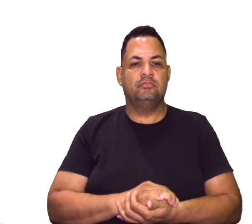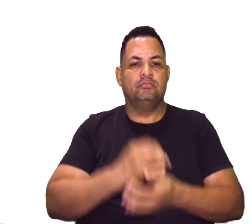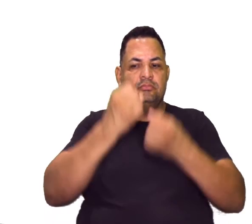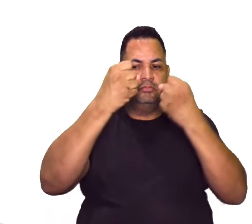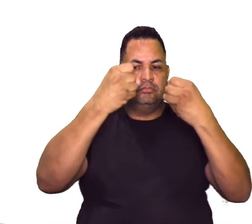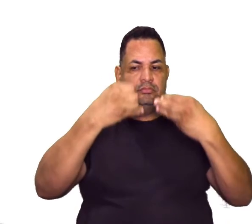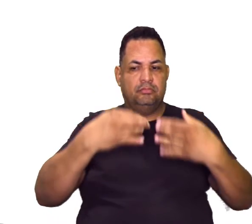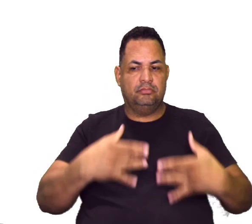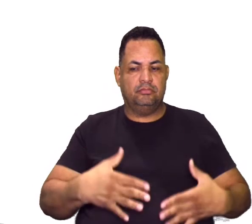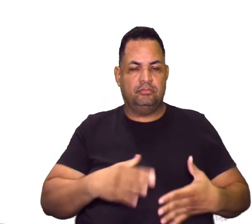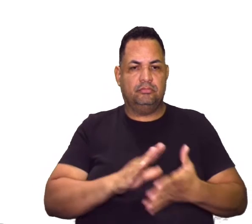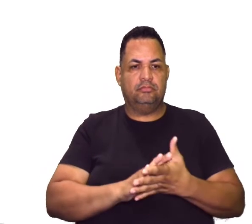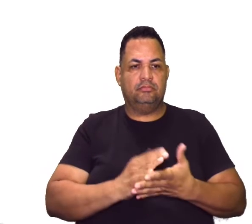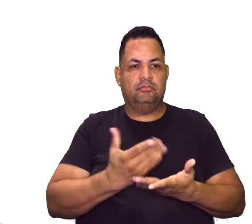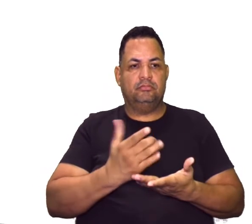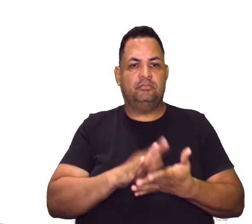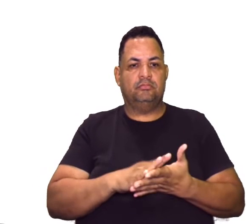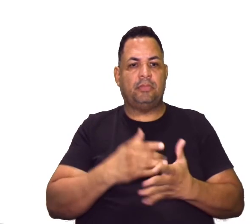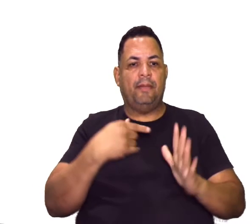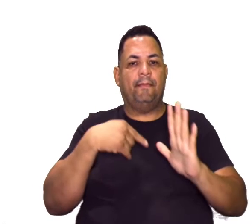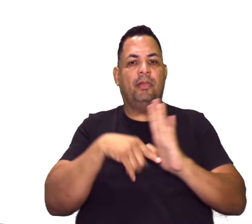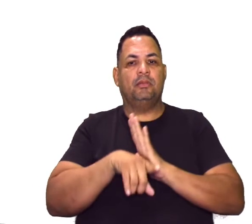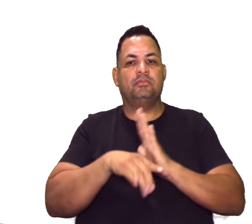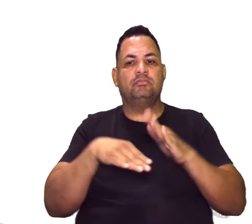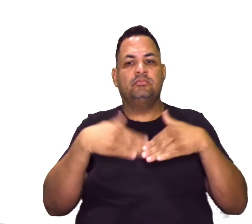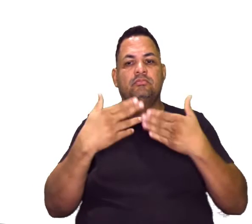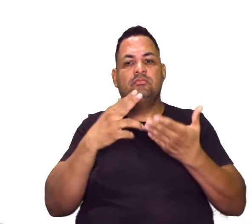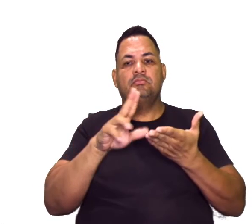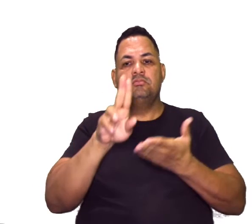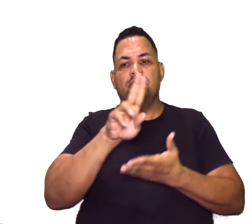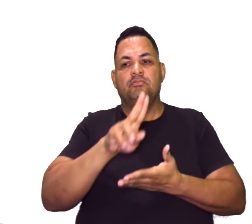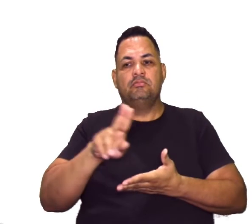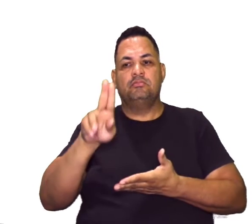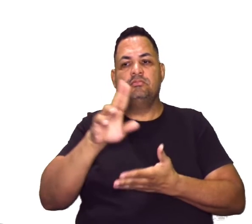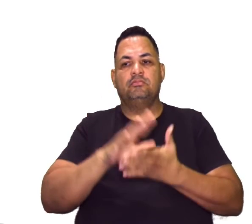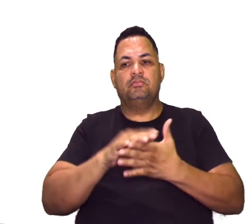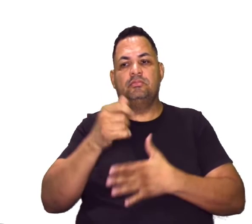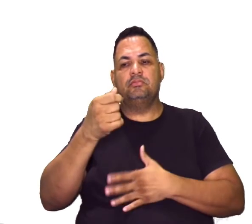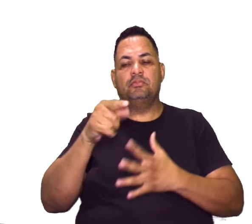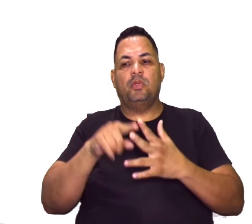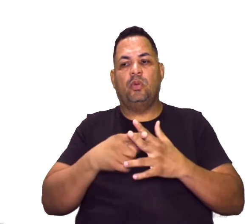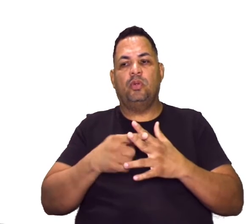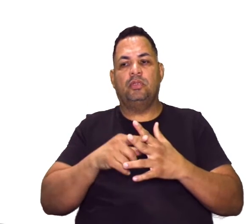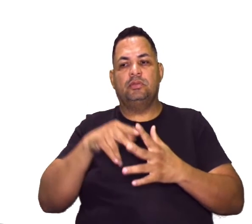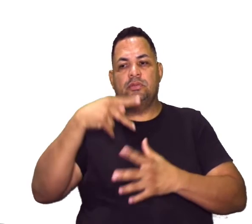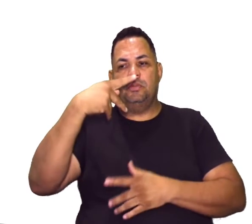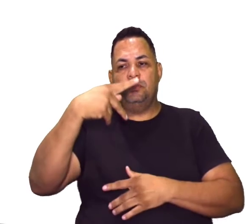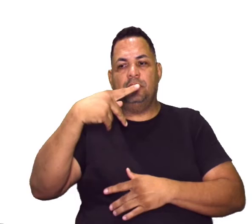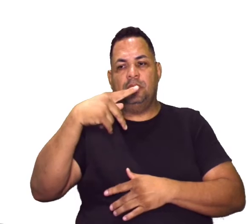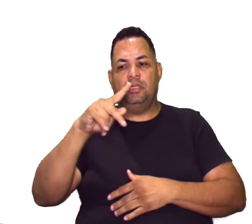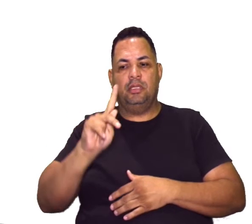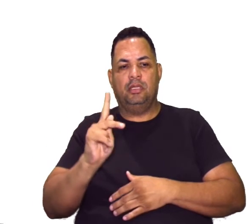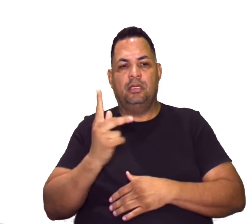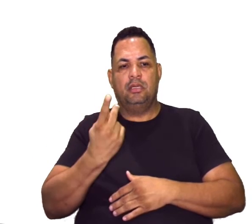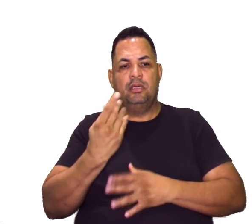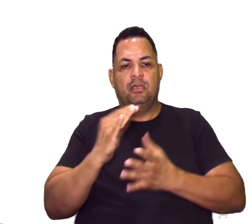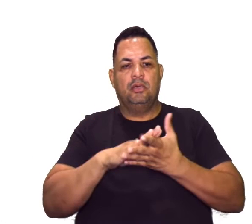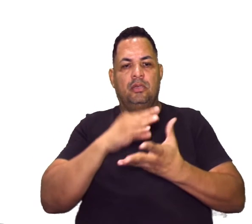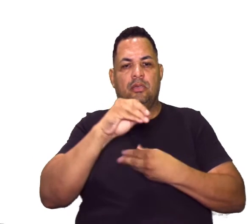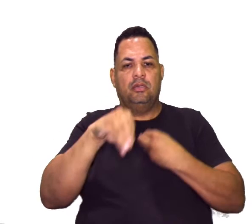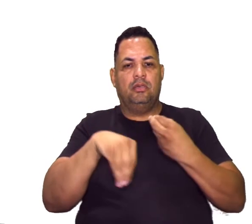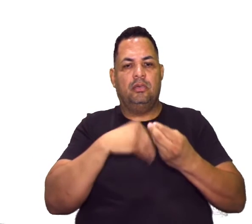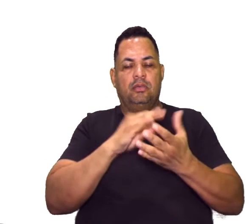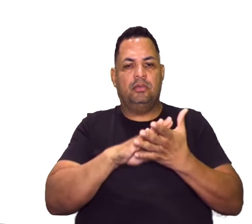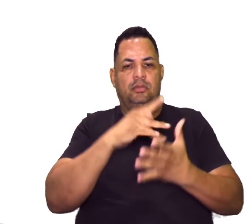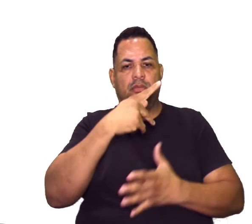que a questão quer saber qual solução deve ser utilizada para corrigir o pH. Como a solução